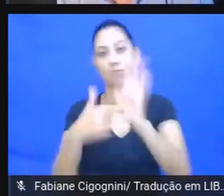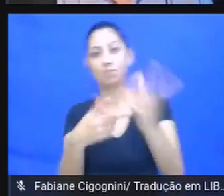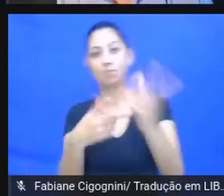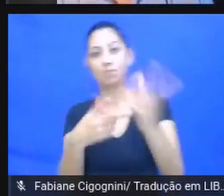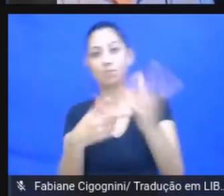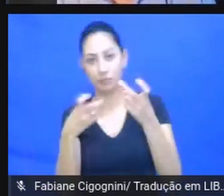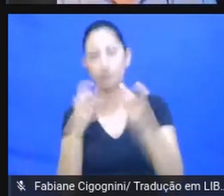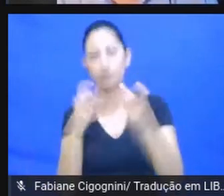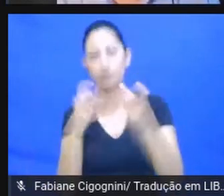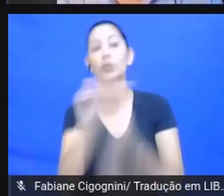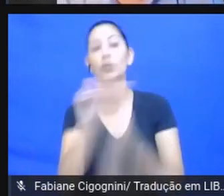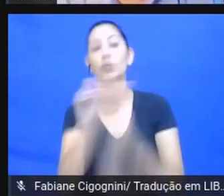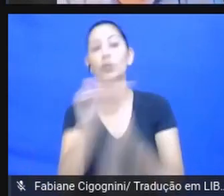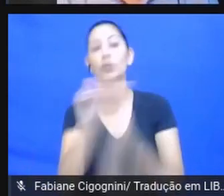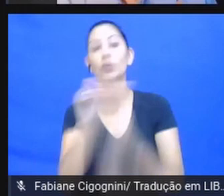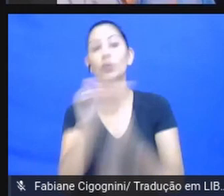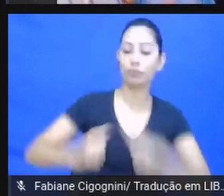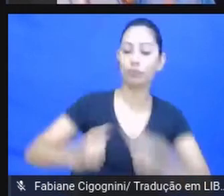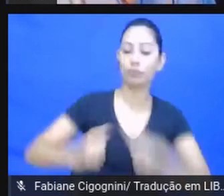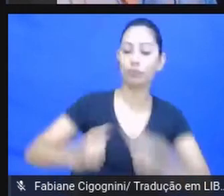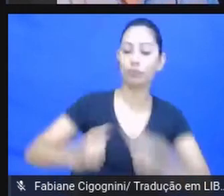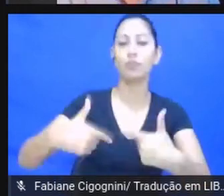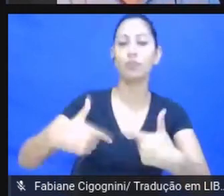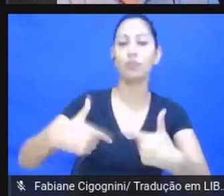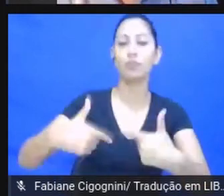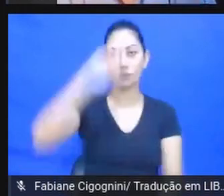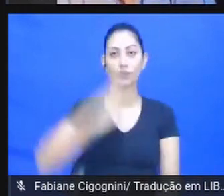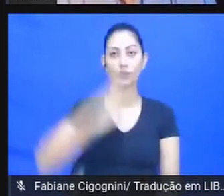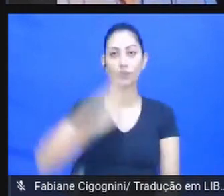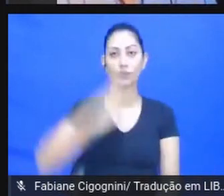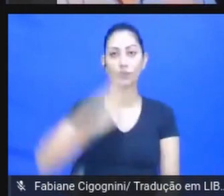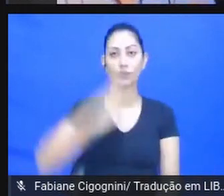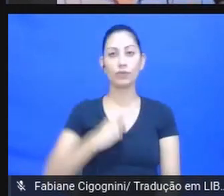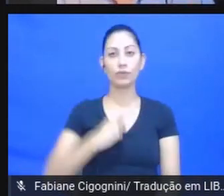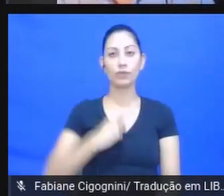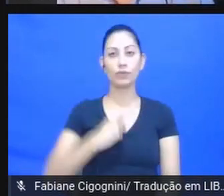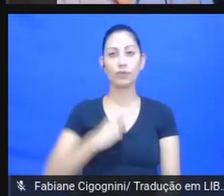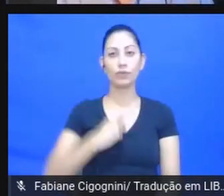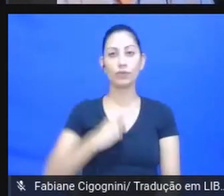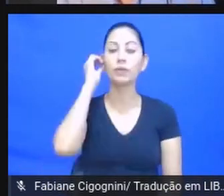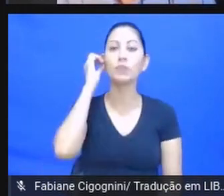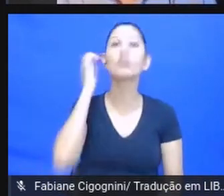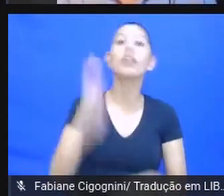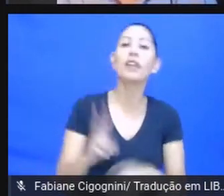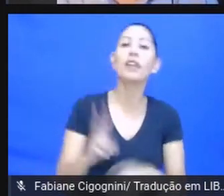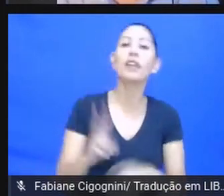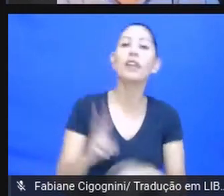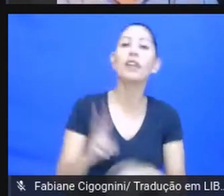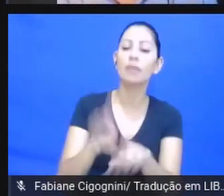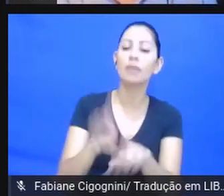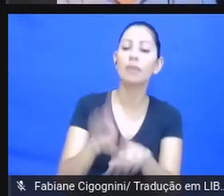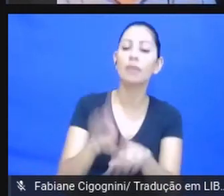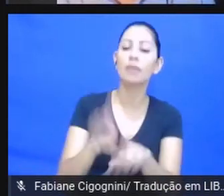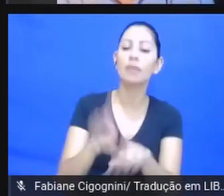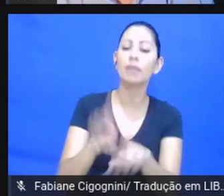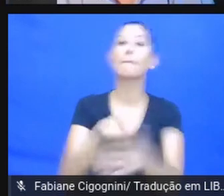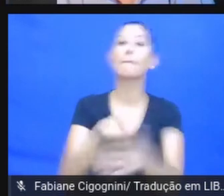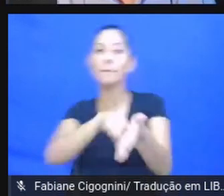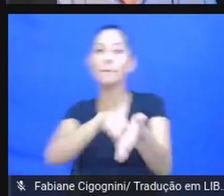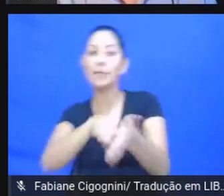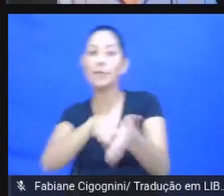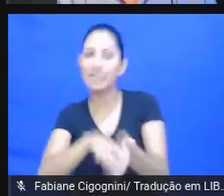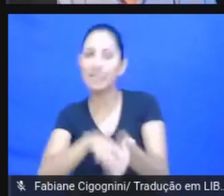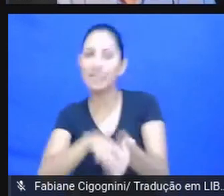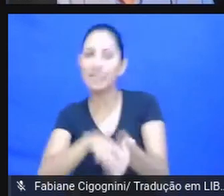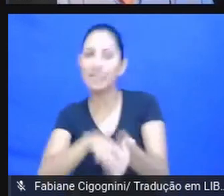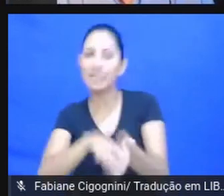conta dele, seja através de vídeos, de materiais prévios ou através de pesquisas iniciais, o aluno